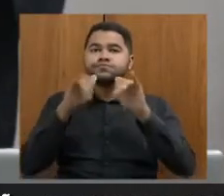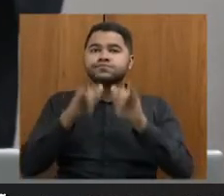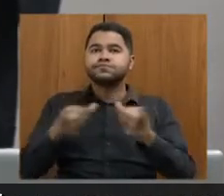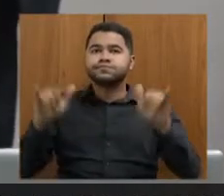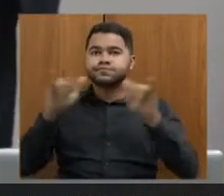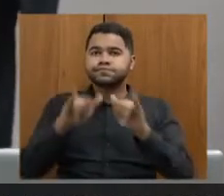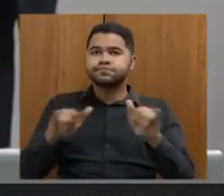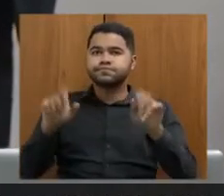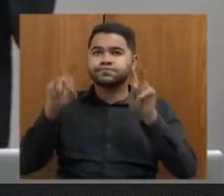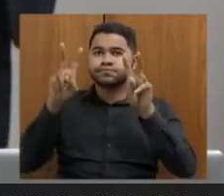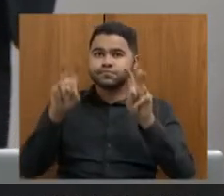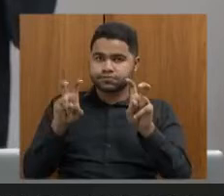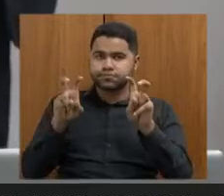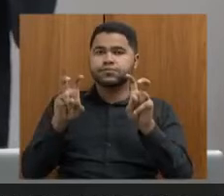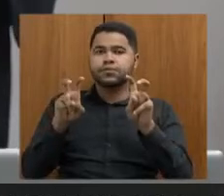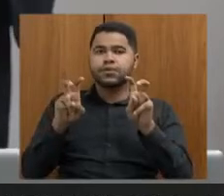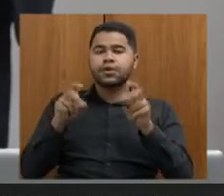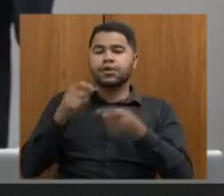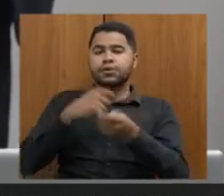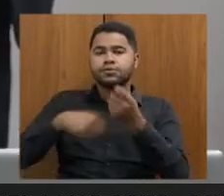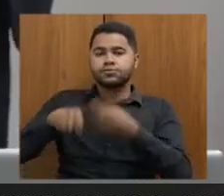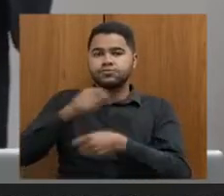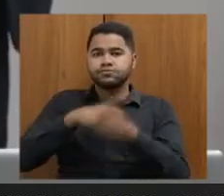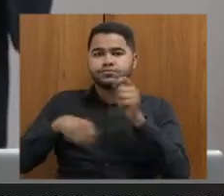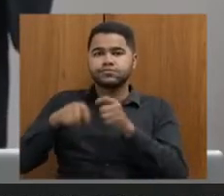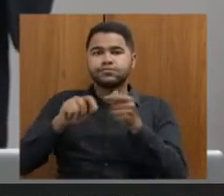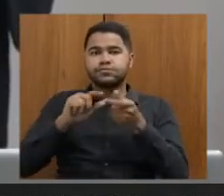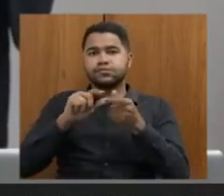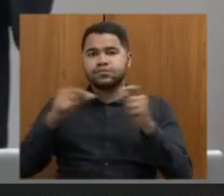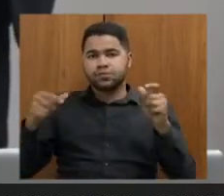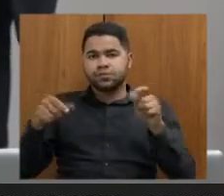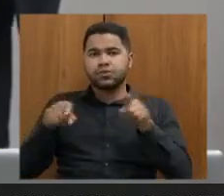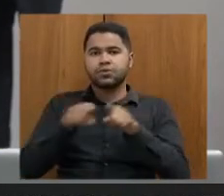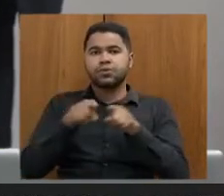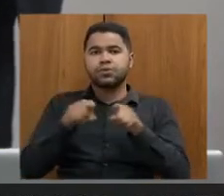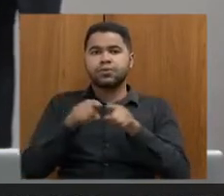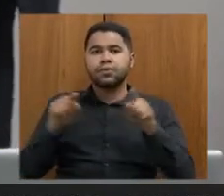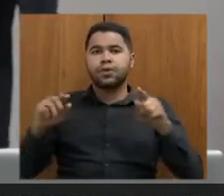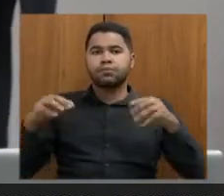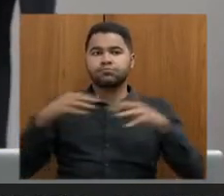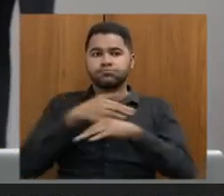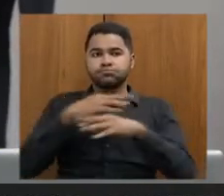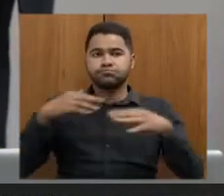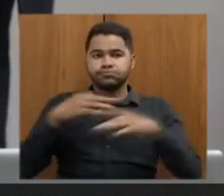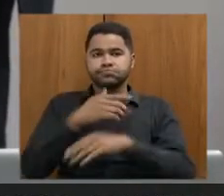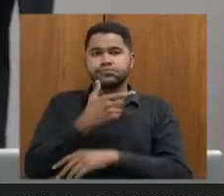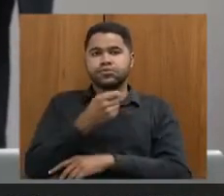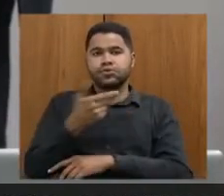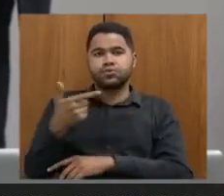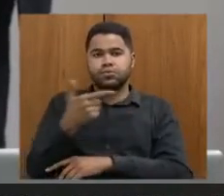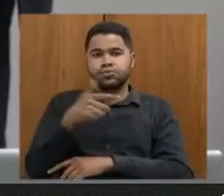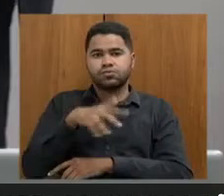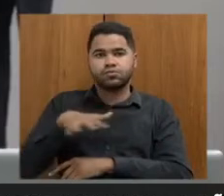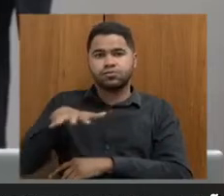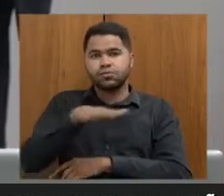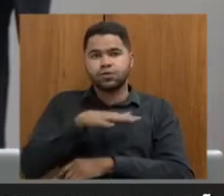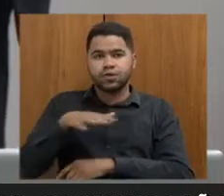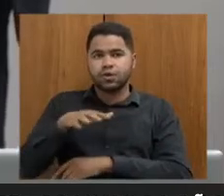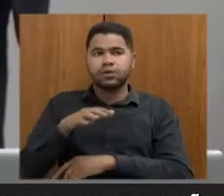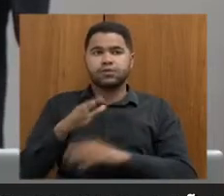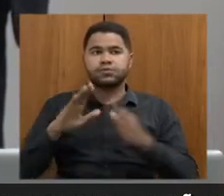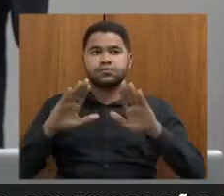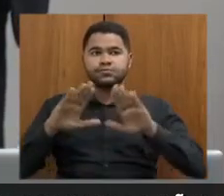sobre a gestão da secretaria de infraestrutura e mobilidade em 2022 no âmbito do Assembleia